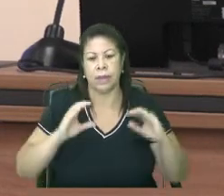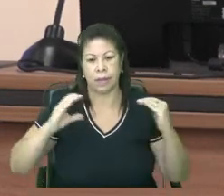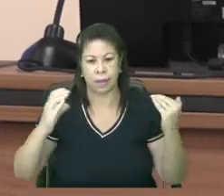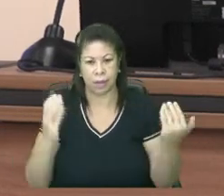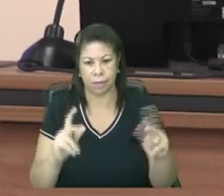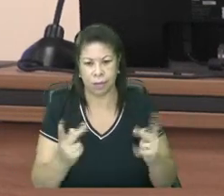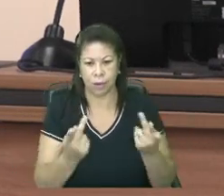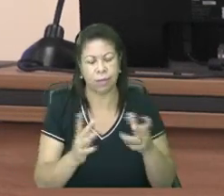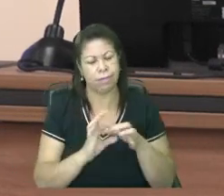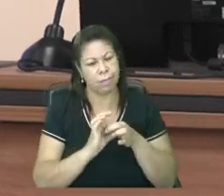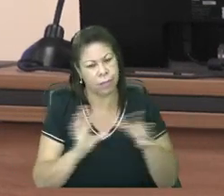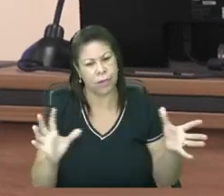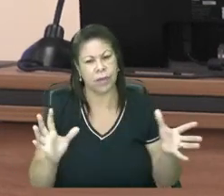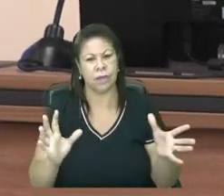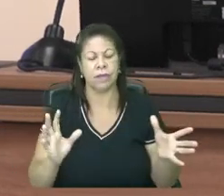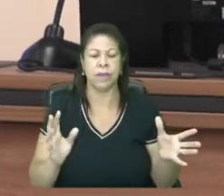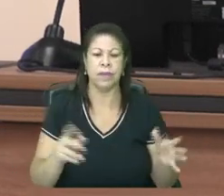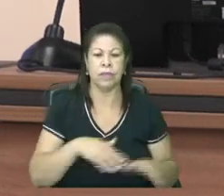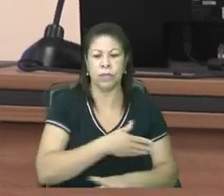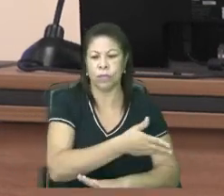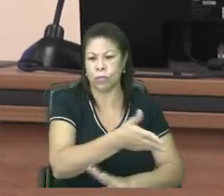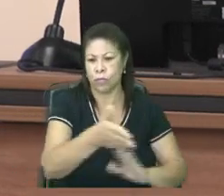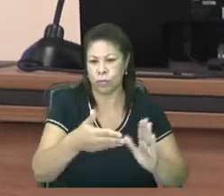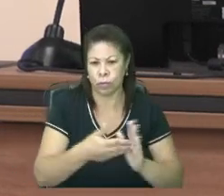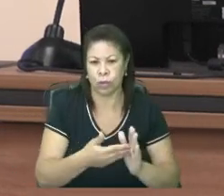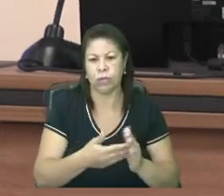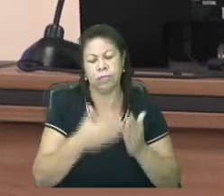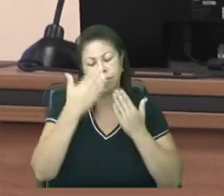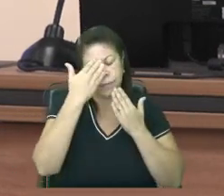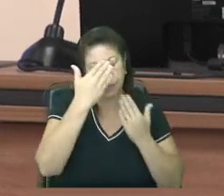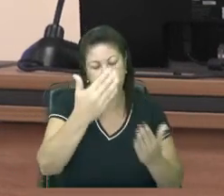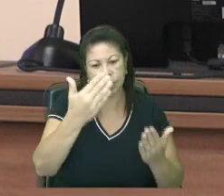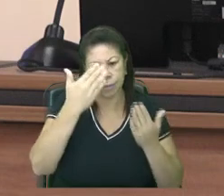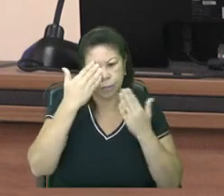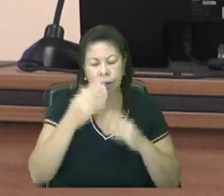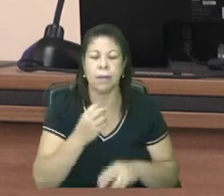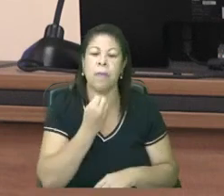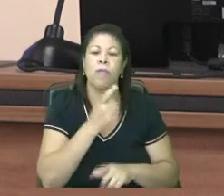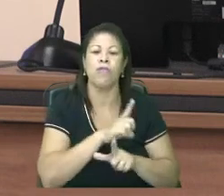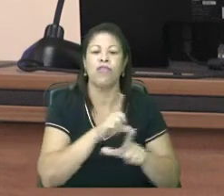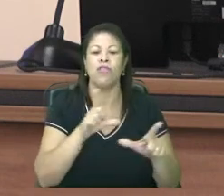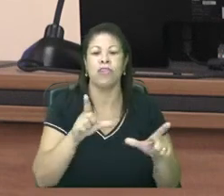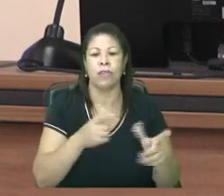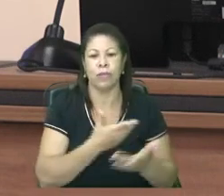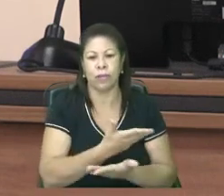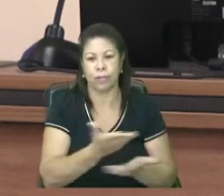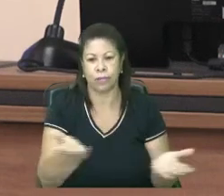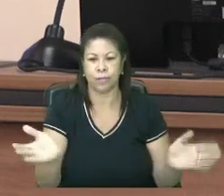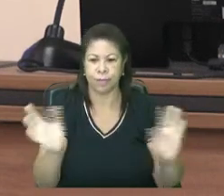vocês, tá? A todos, o meu muito obrigado e bom dia. Valeu.